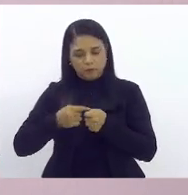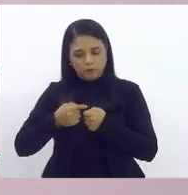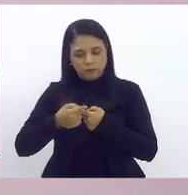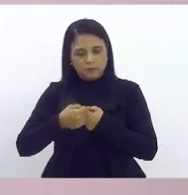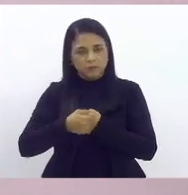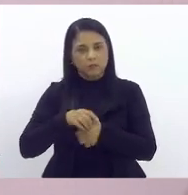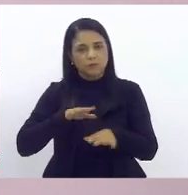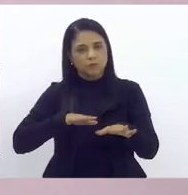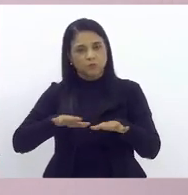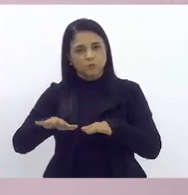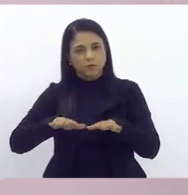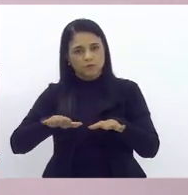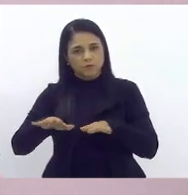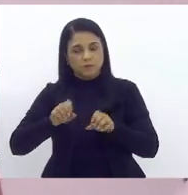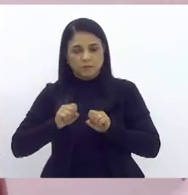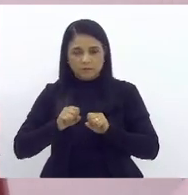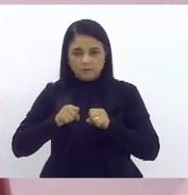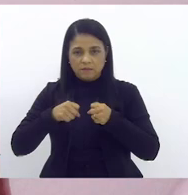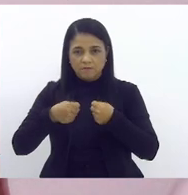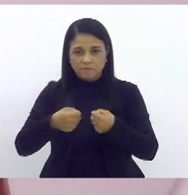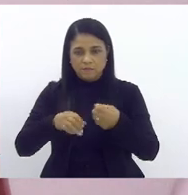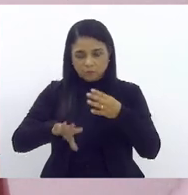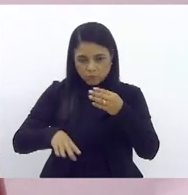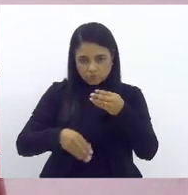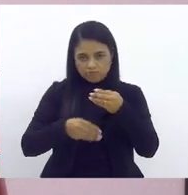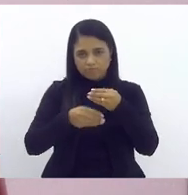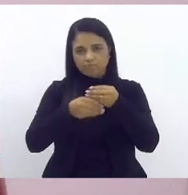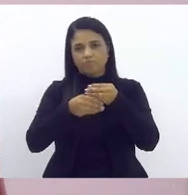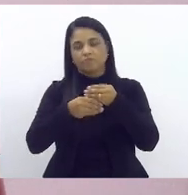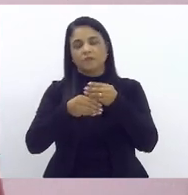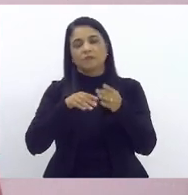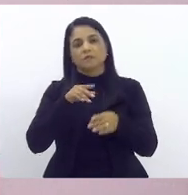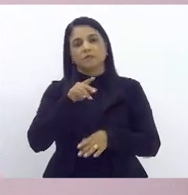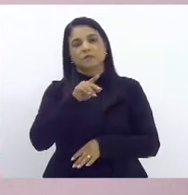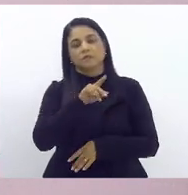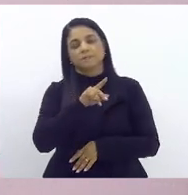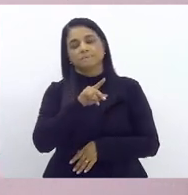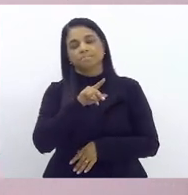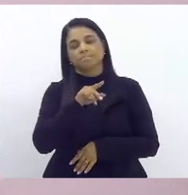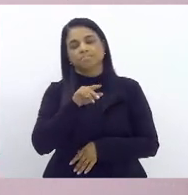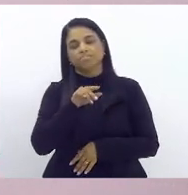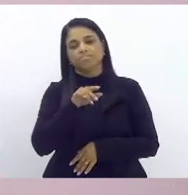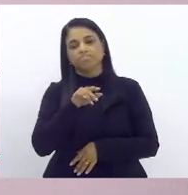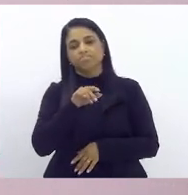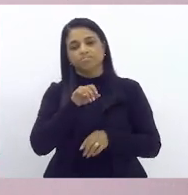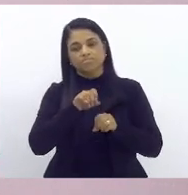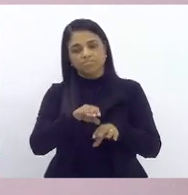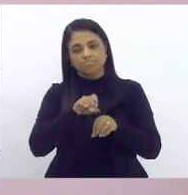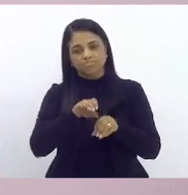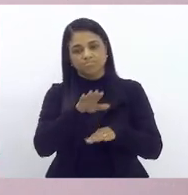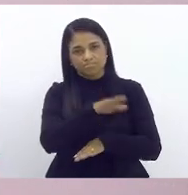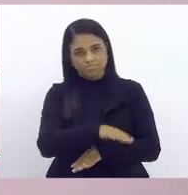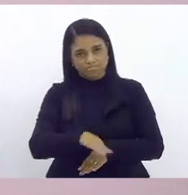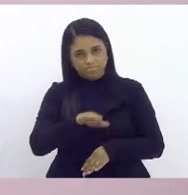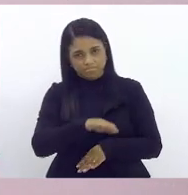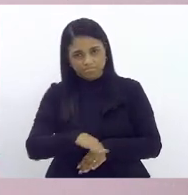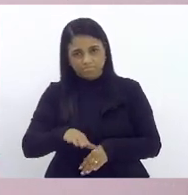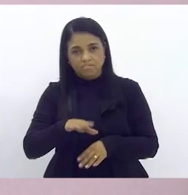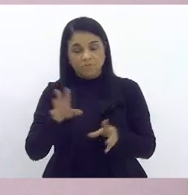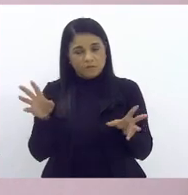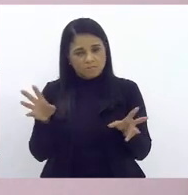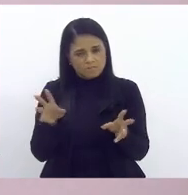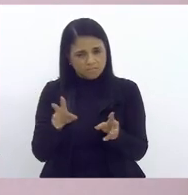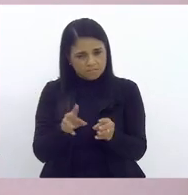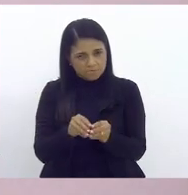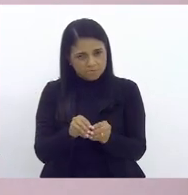os movimentos em defesa do enquadramento das educadoras infantis. Quero dizer, e vou ser bem breve